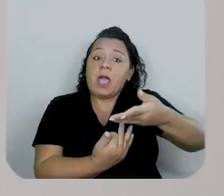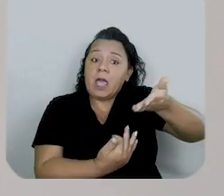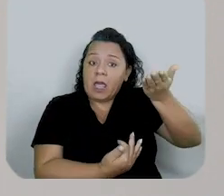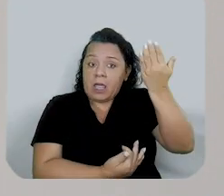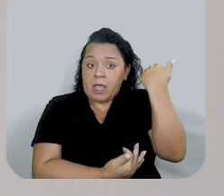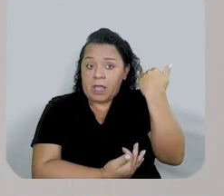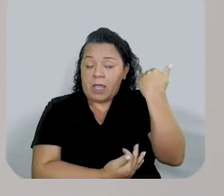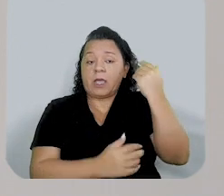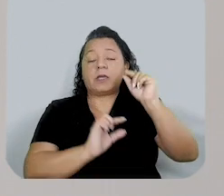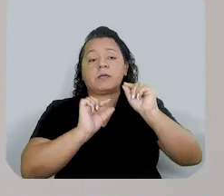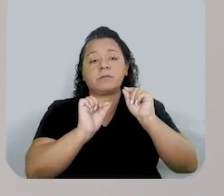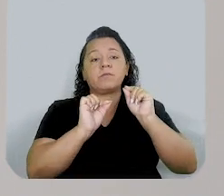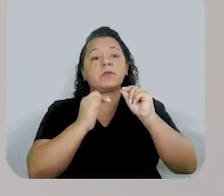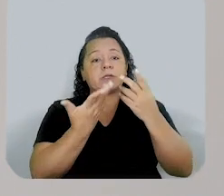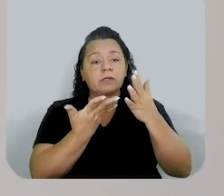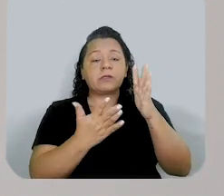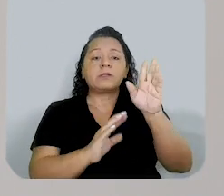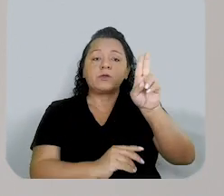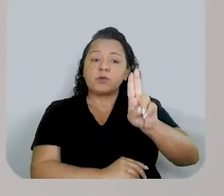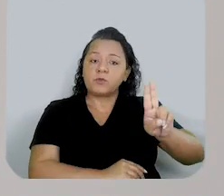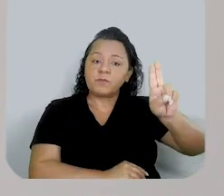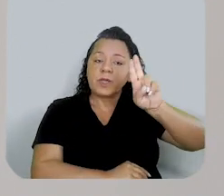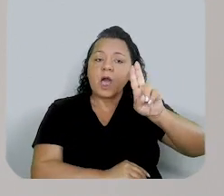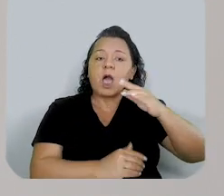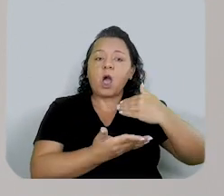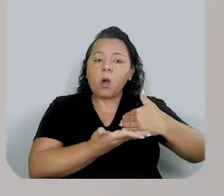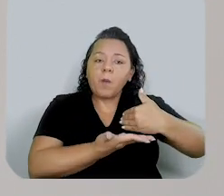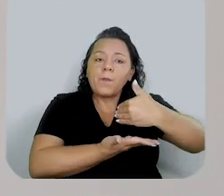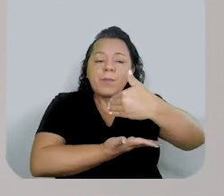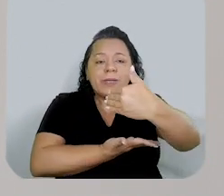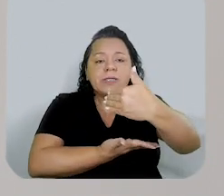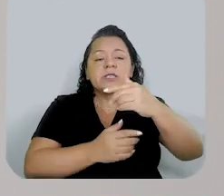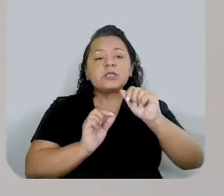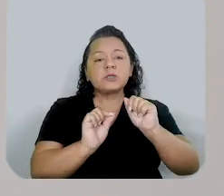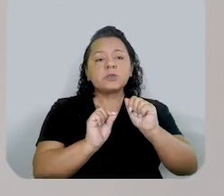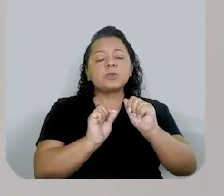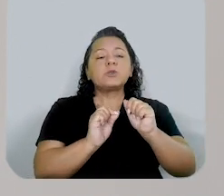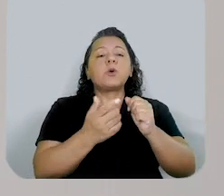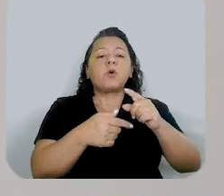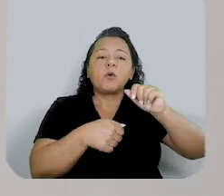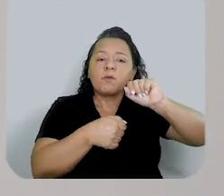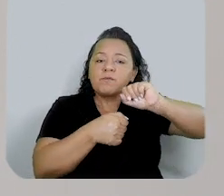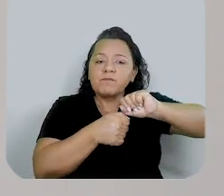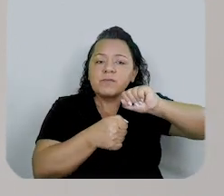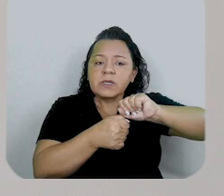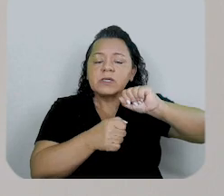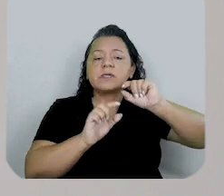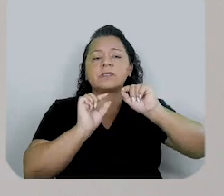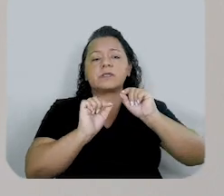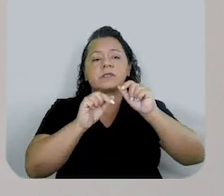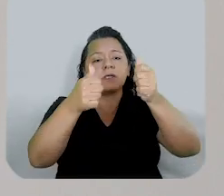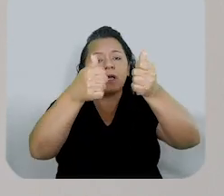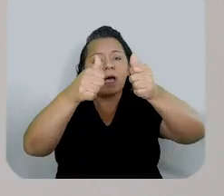Antes da academia, começou com a produção de artesanato. Então